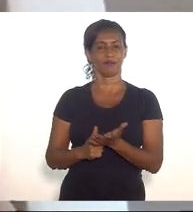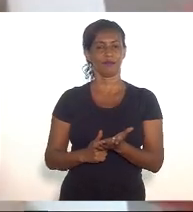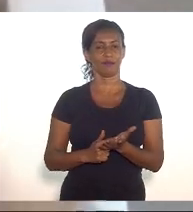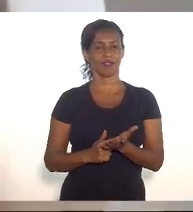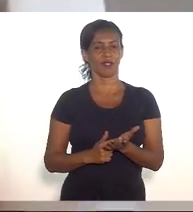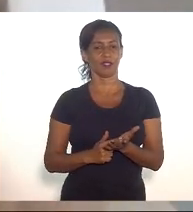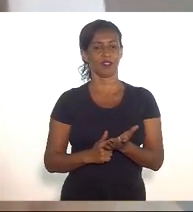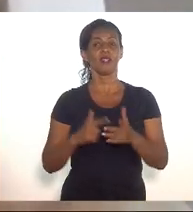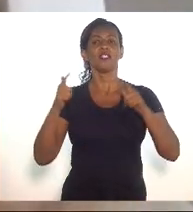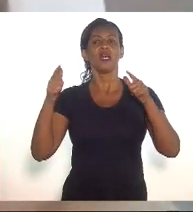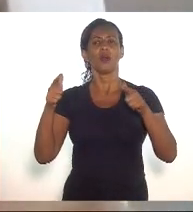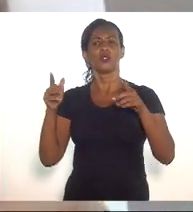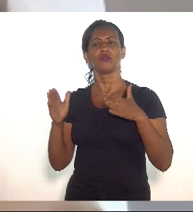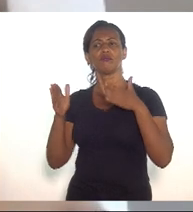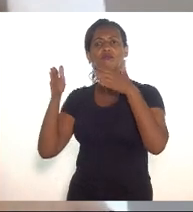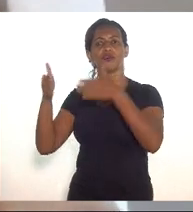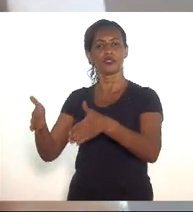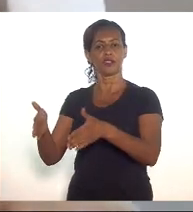E aonde a gente vai chegar?